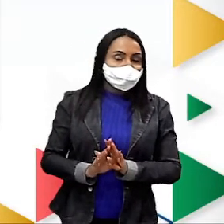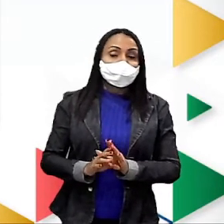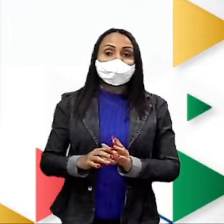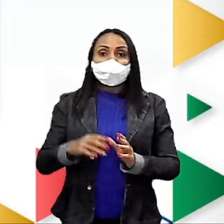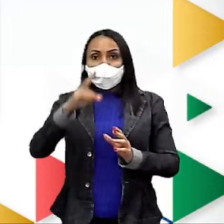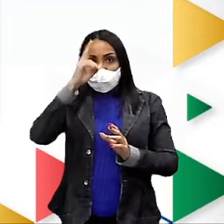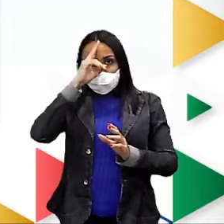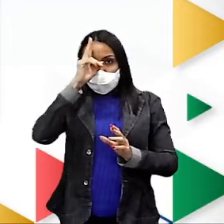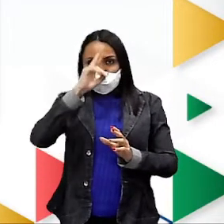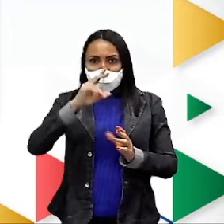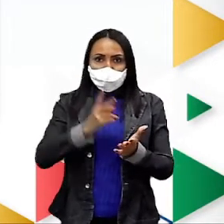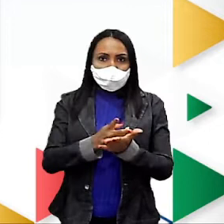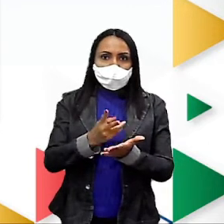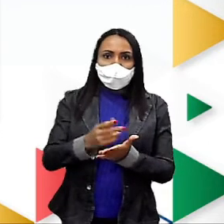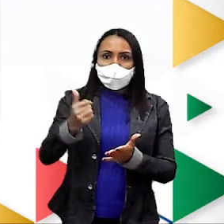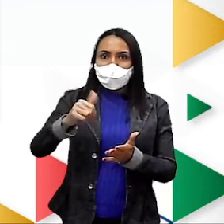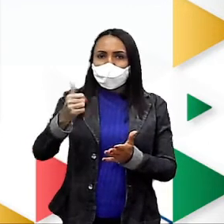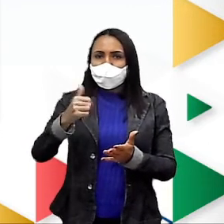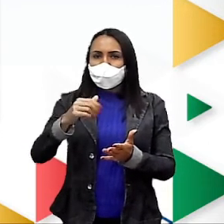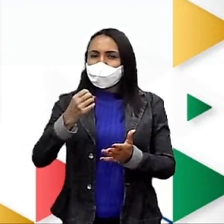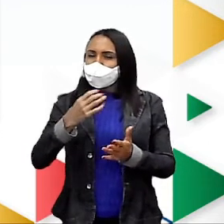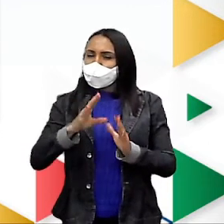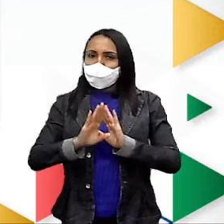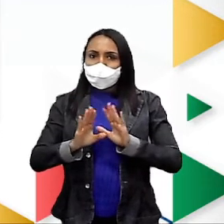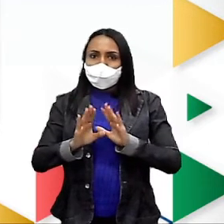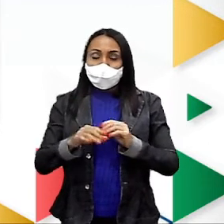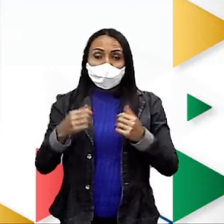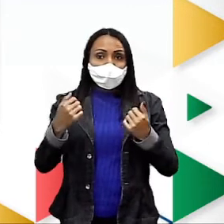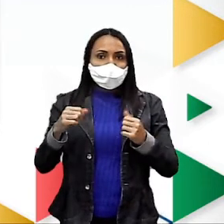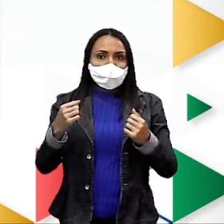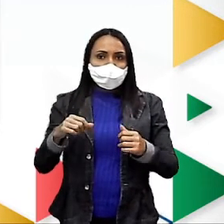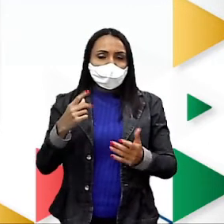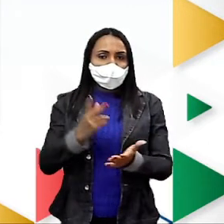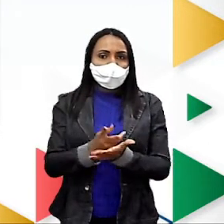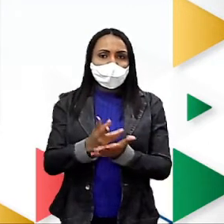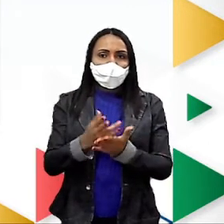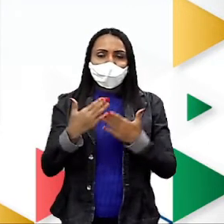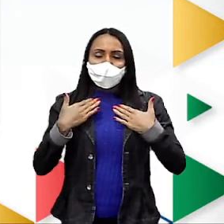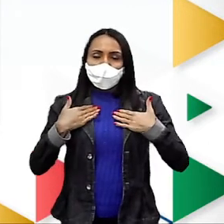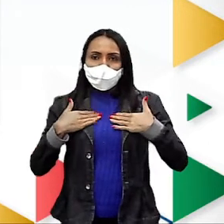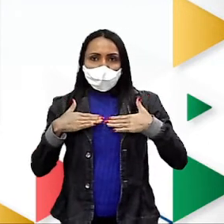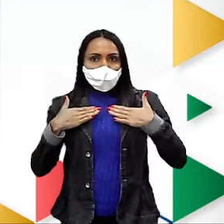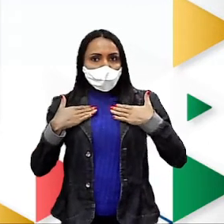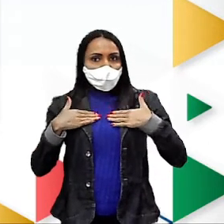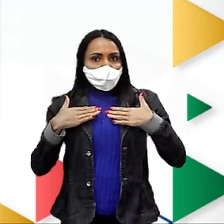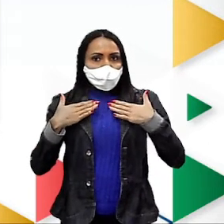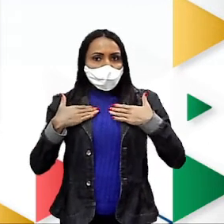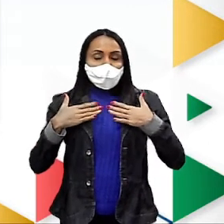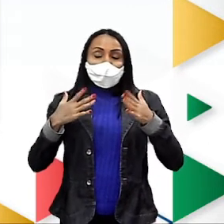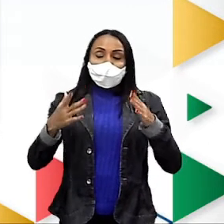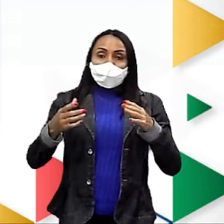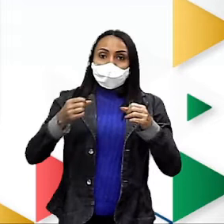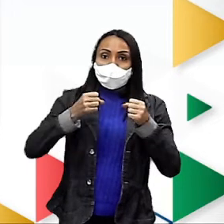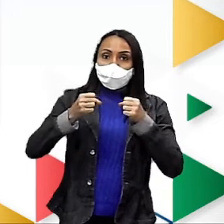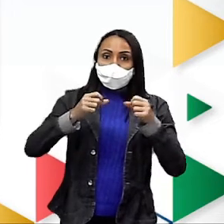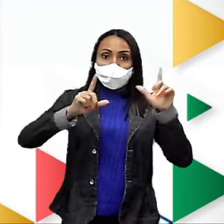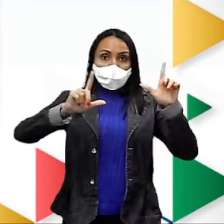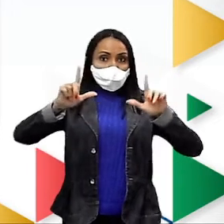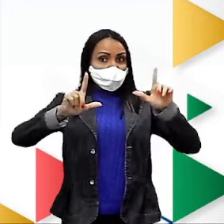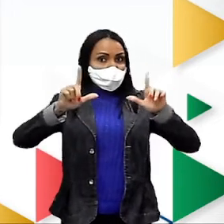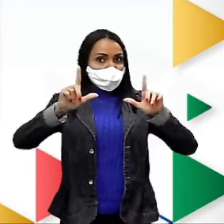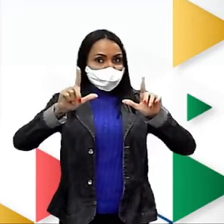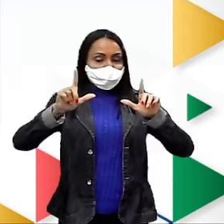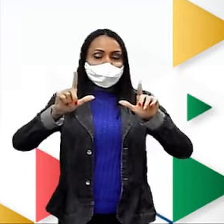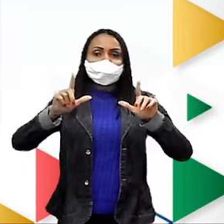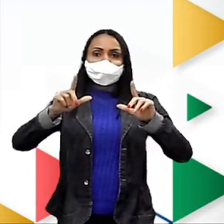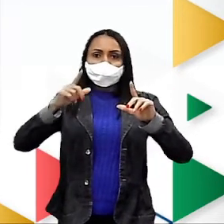não é muito bom, muitas vezes, não é isso? Mas temos que manter a calma. Entrevistas televisivas, vocês devem assistir a